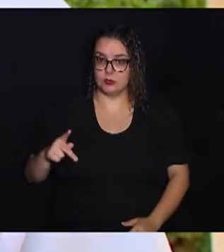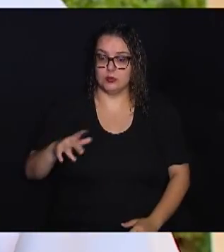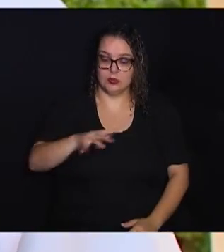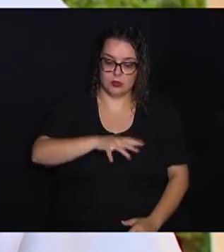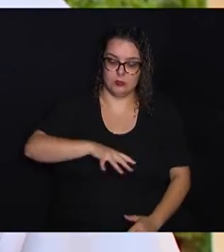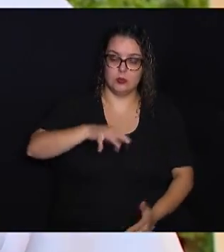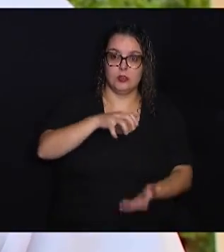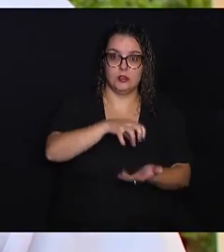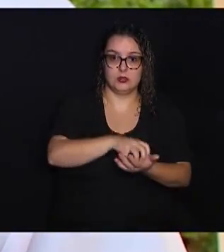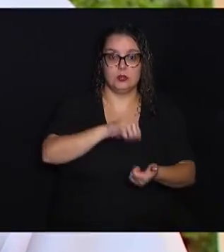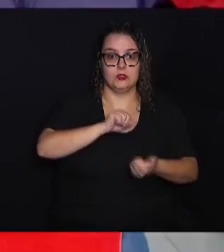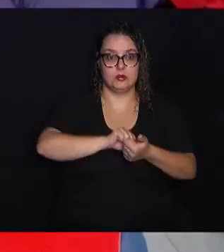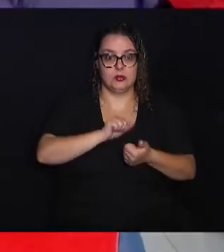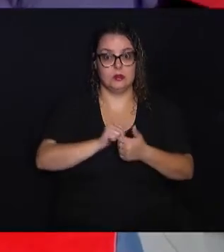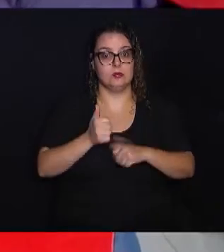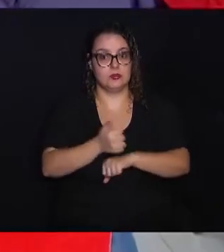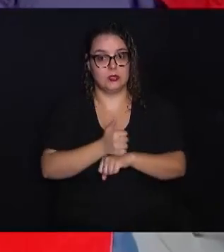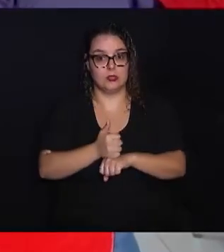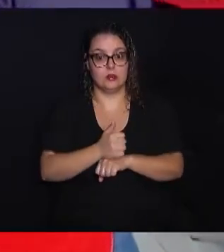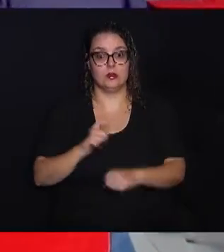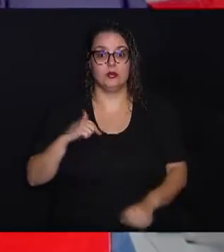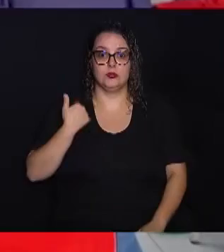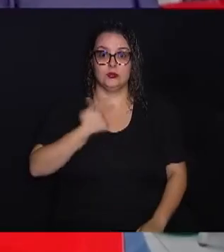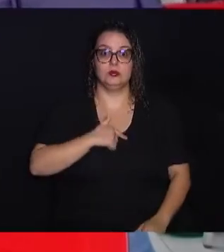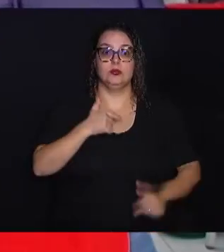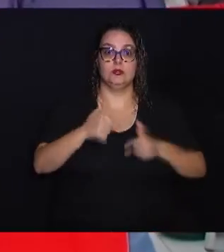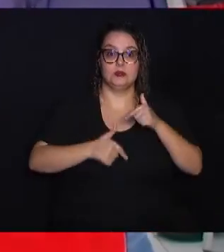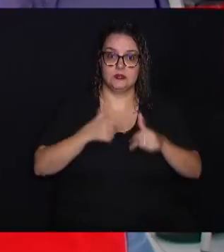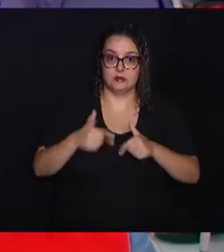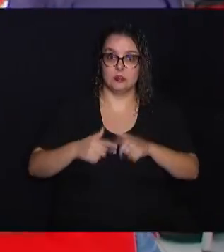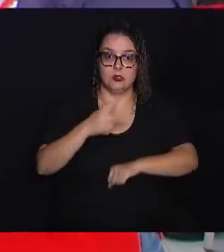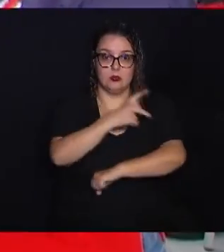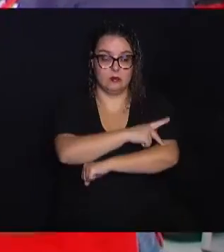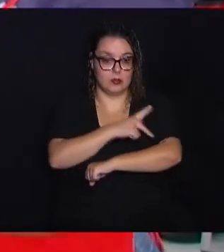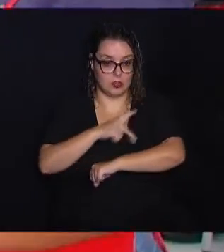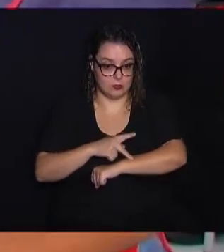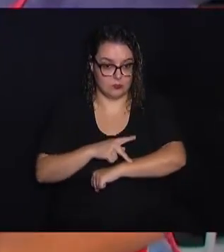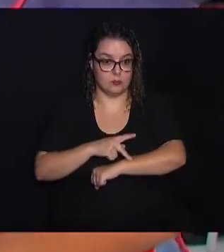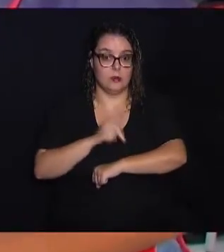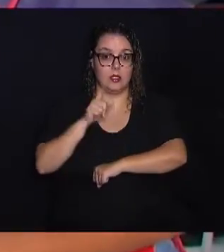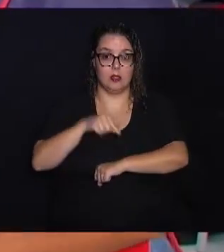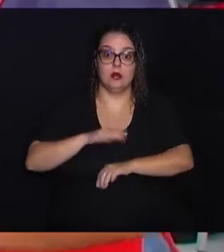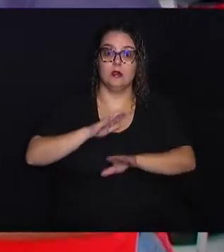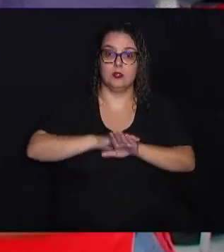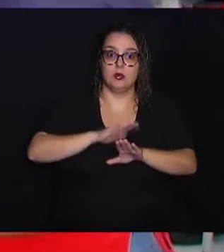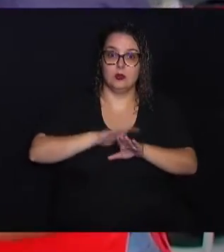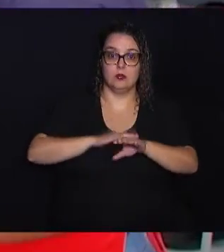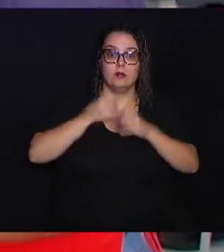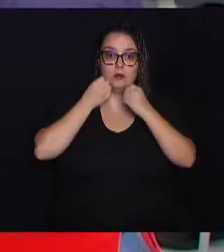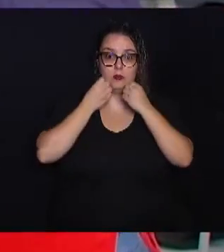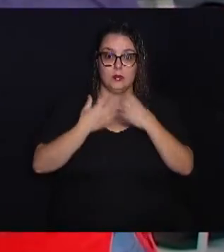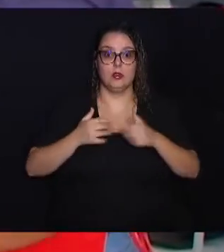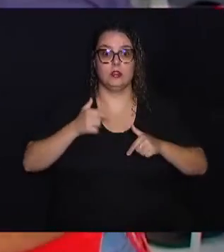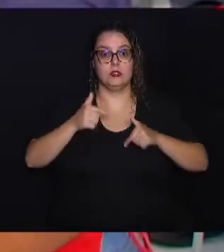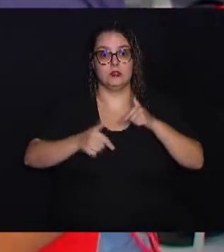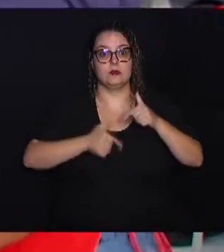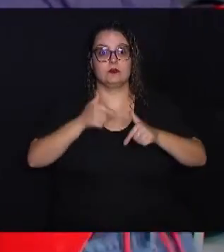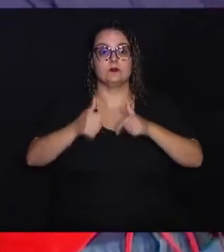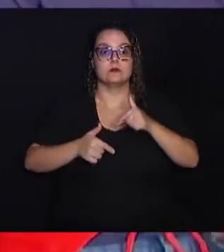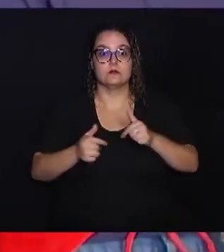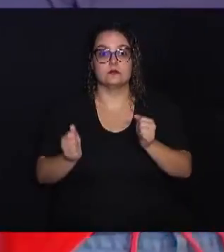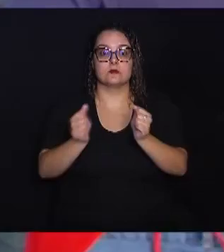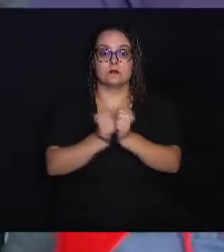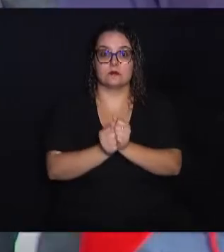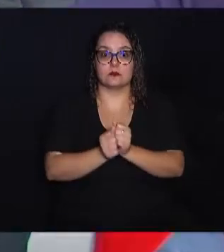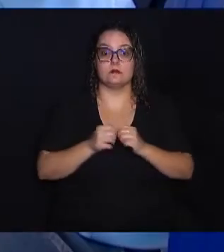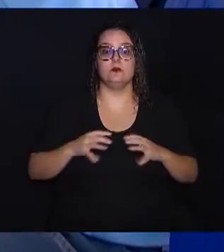de Iniciação e Qualificação Profissional. Nós trabalhamos a pedagogia, é uma pedagogia bem funcional, que nós trabalhamos já com eles